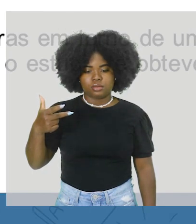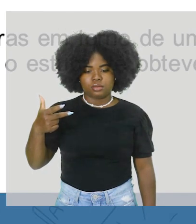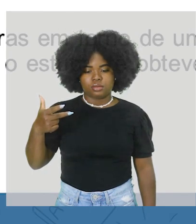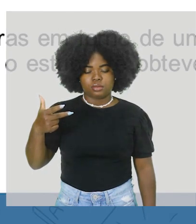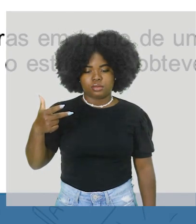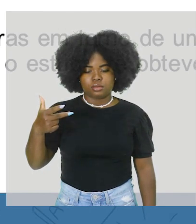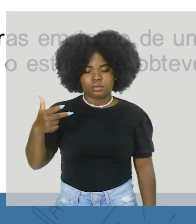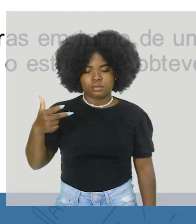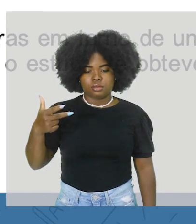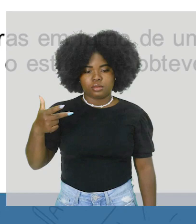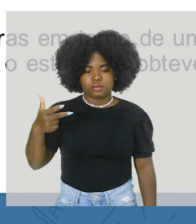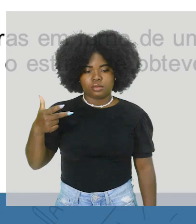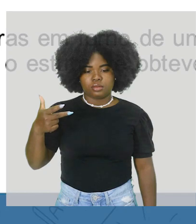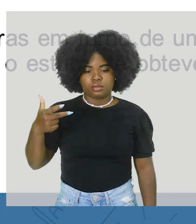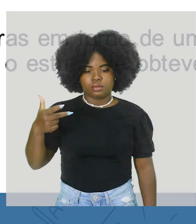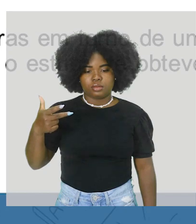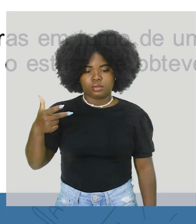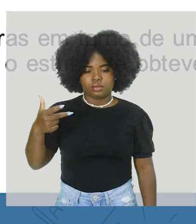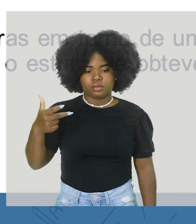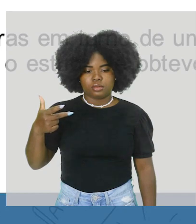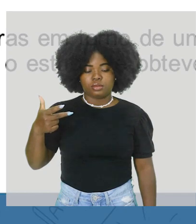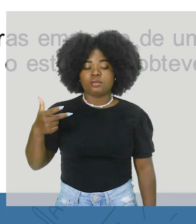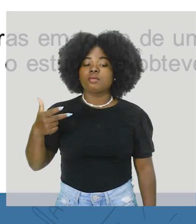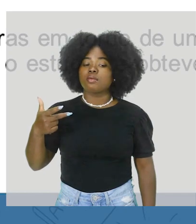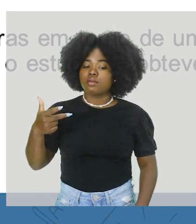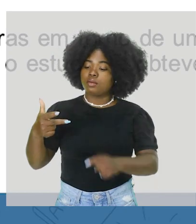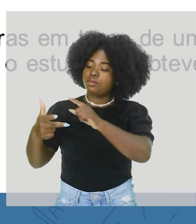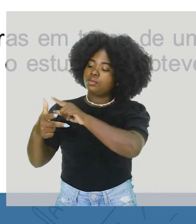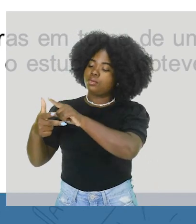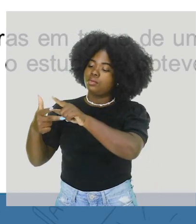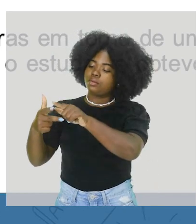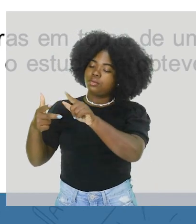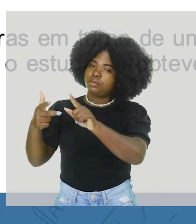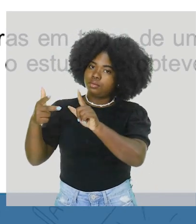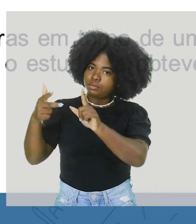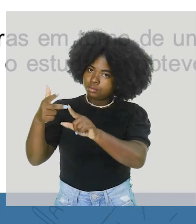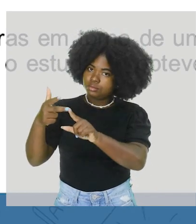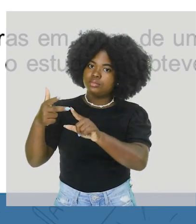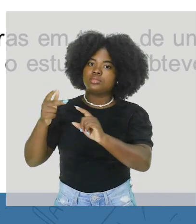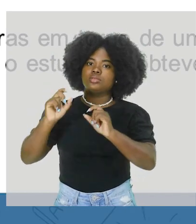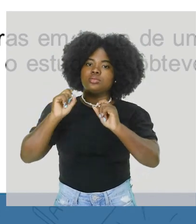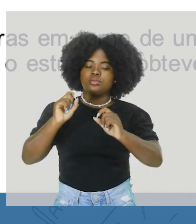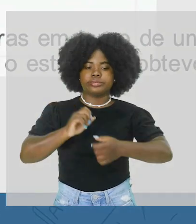de curto-circuito I. Então essas são aí